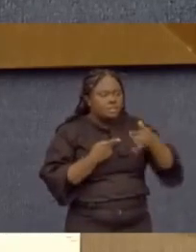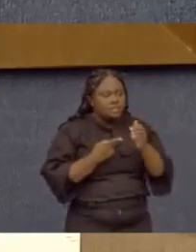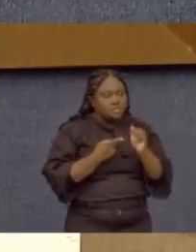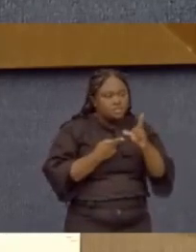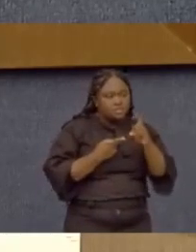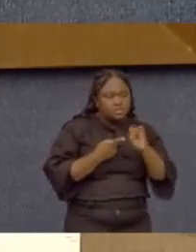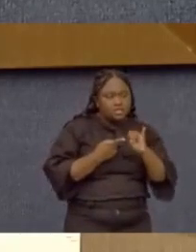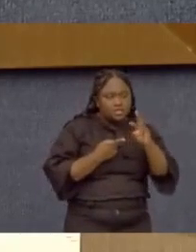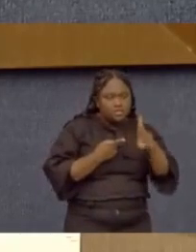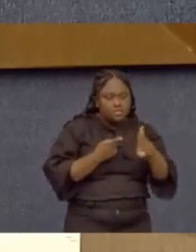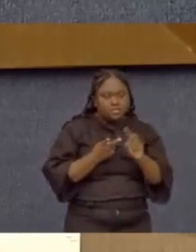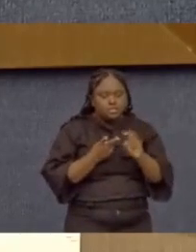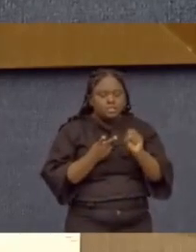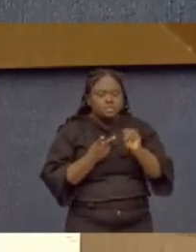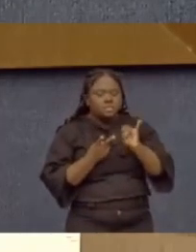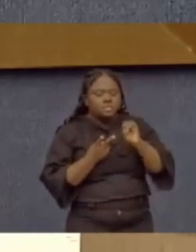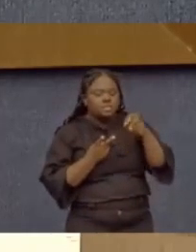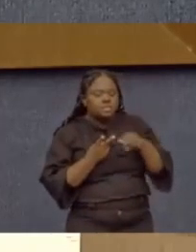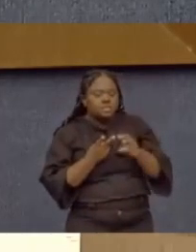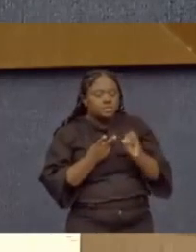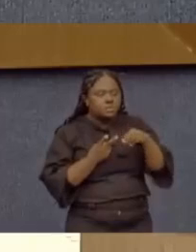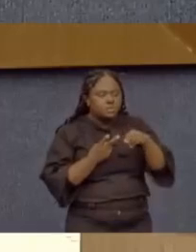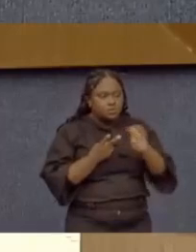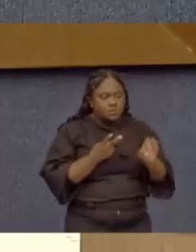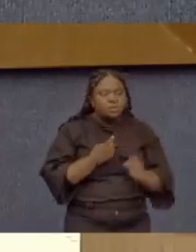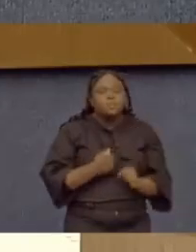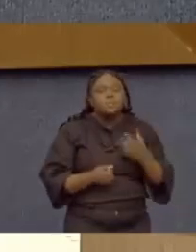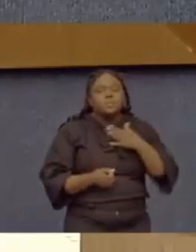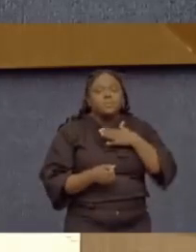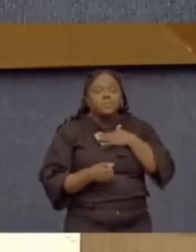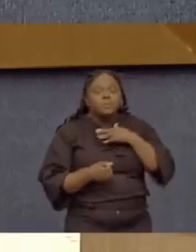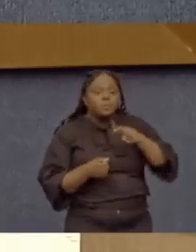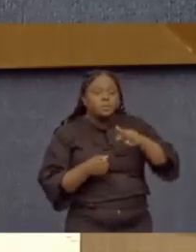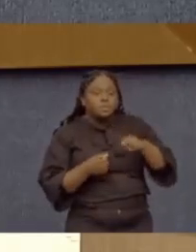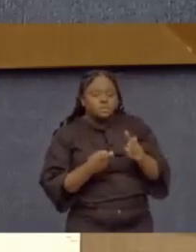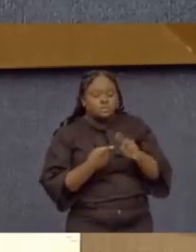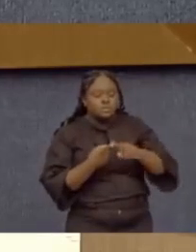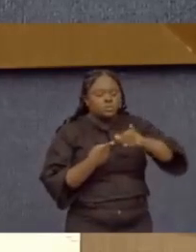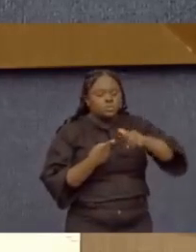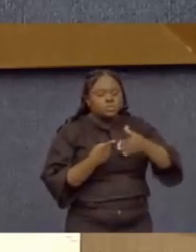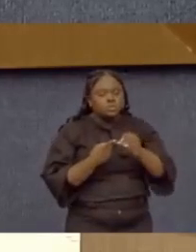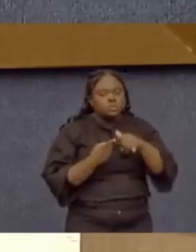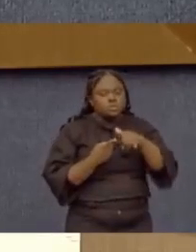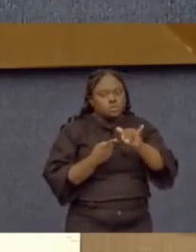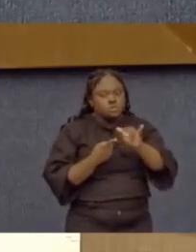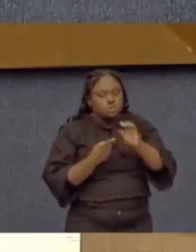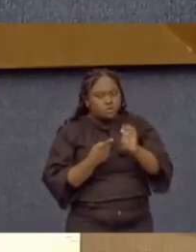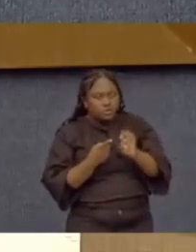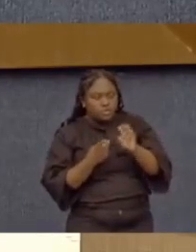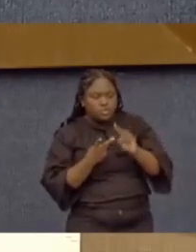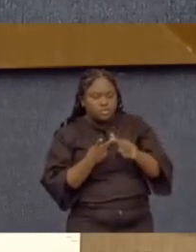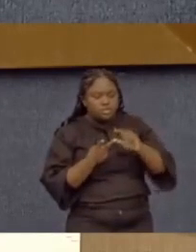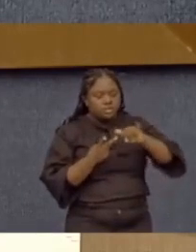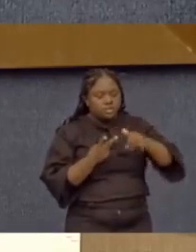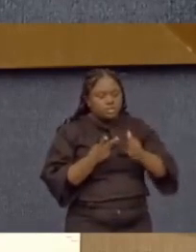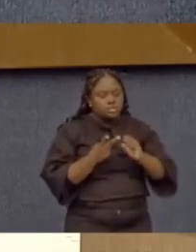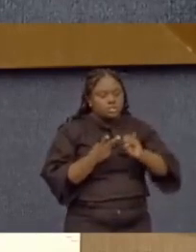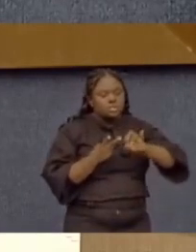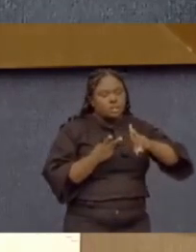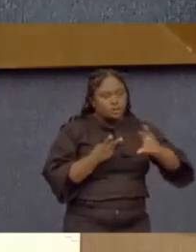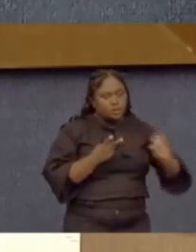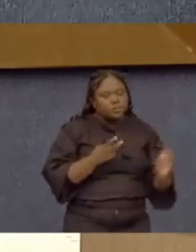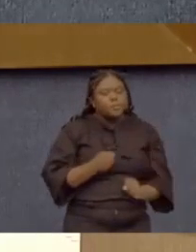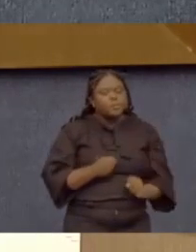presentes, os meus irmãos, Joyce e Jaider, também os meus cunhados, Anderson e Nicole, também aqui se fazem